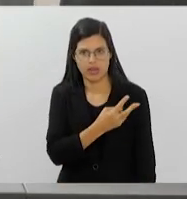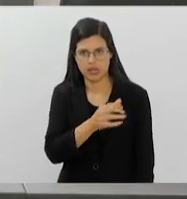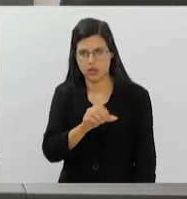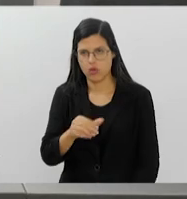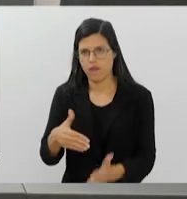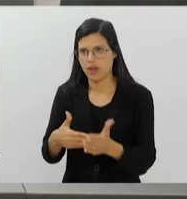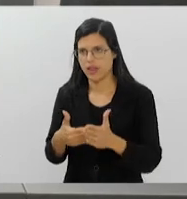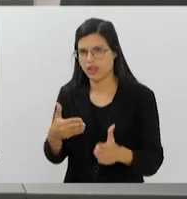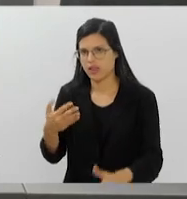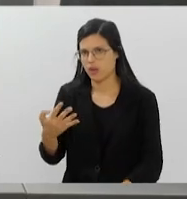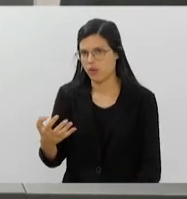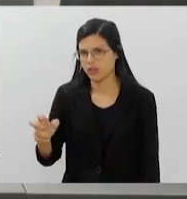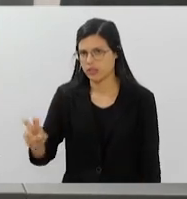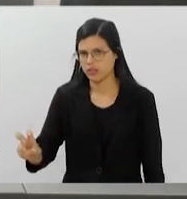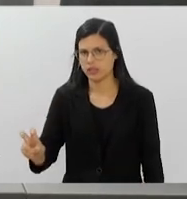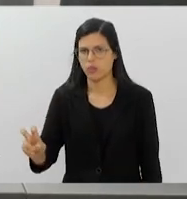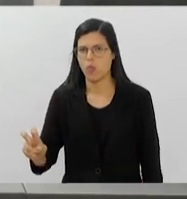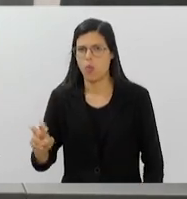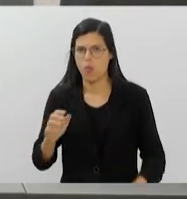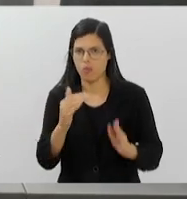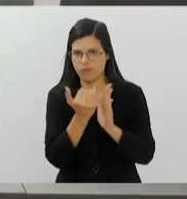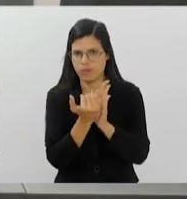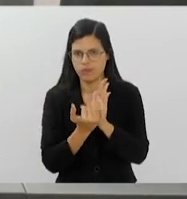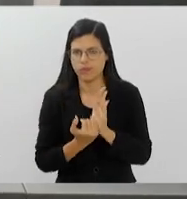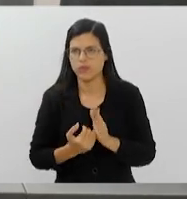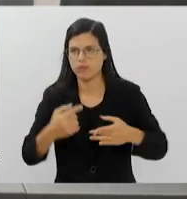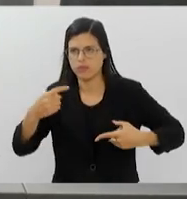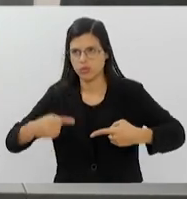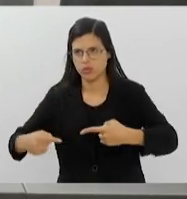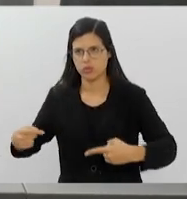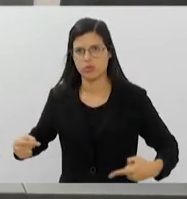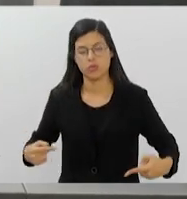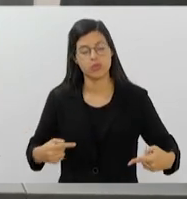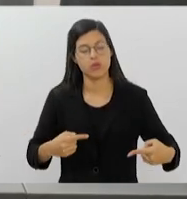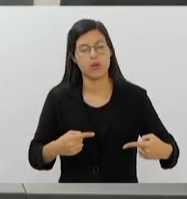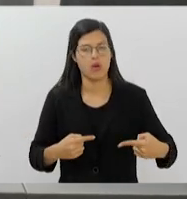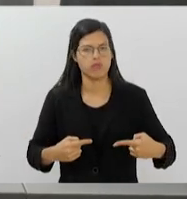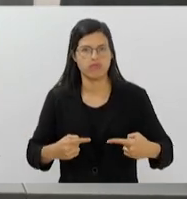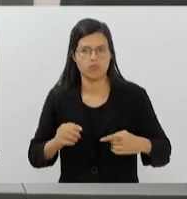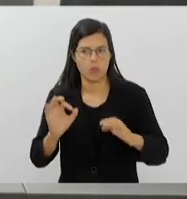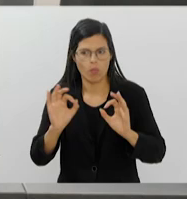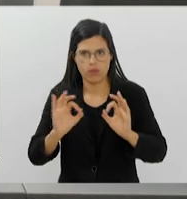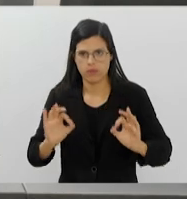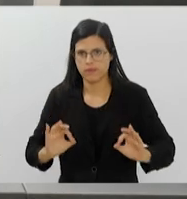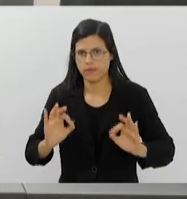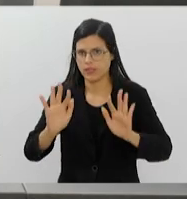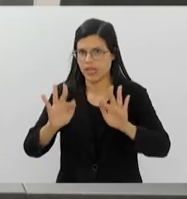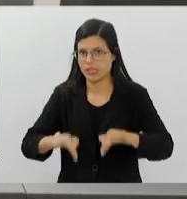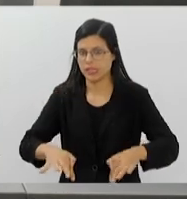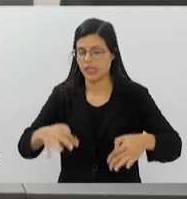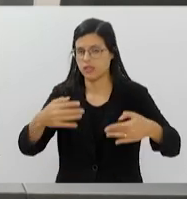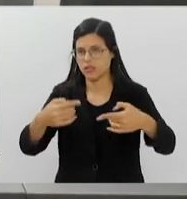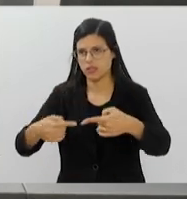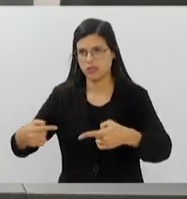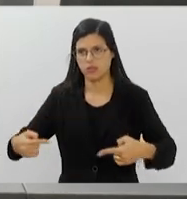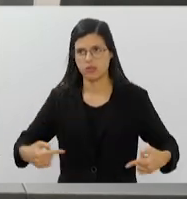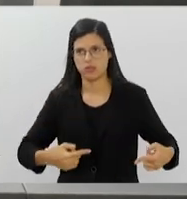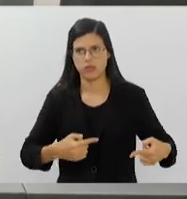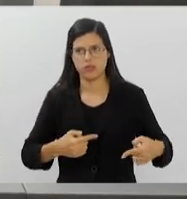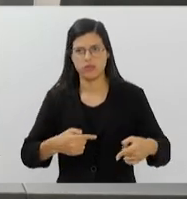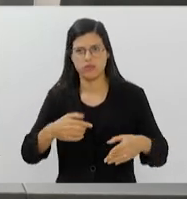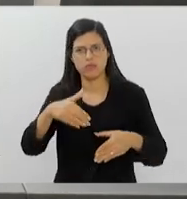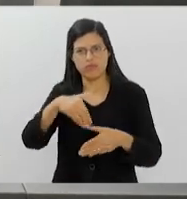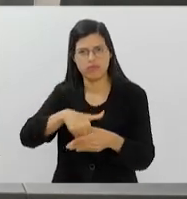ao 45 da pauta. Em discussão. Não havendo quem queira discutir, encerrada a discussão, em